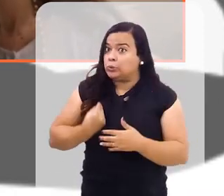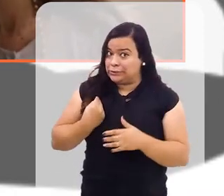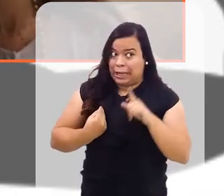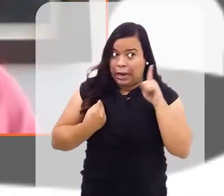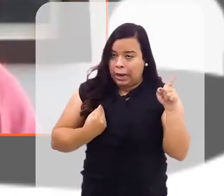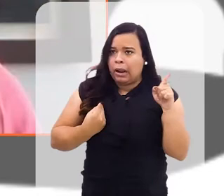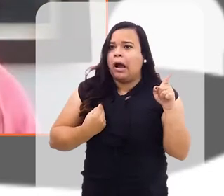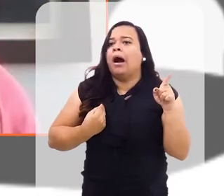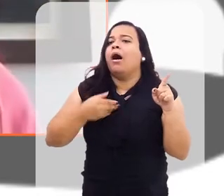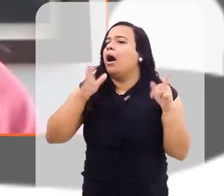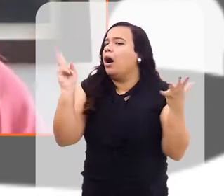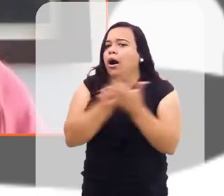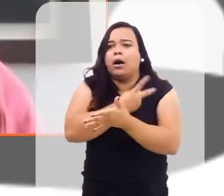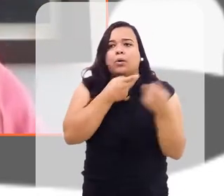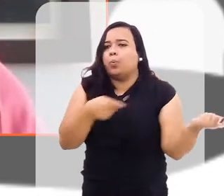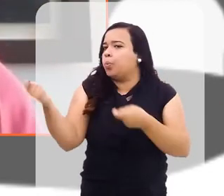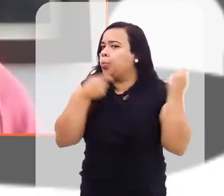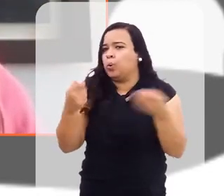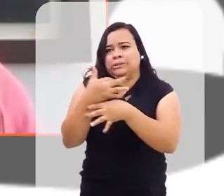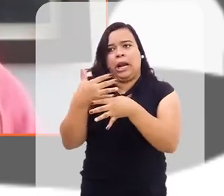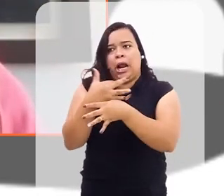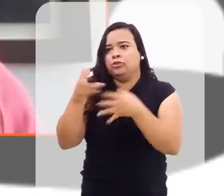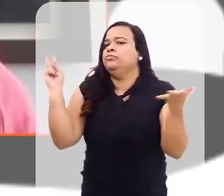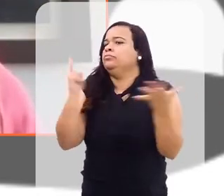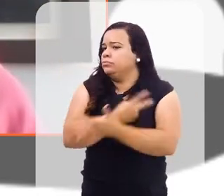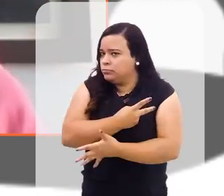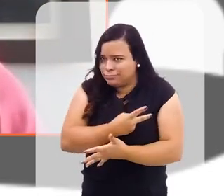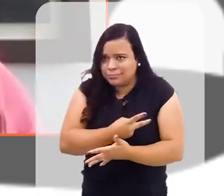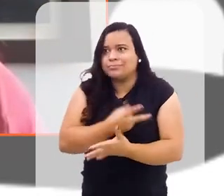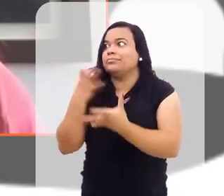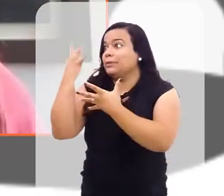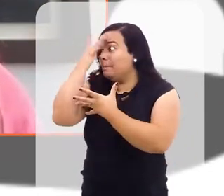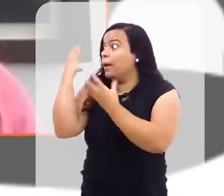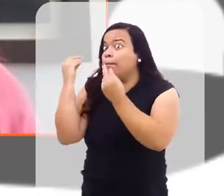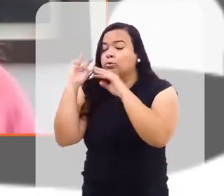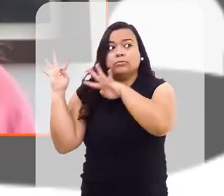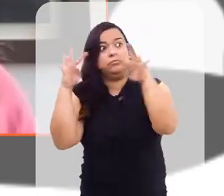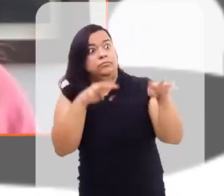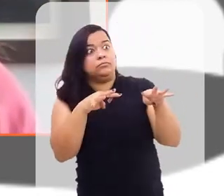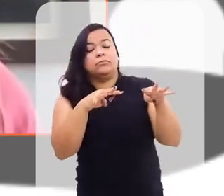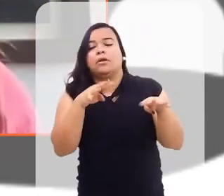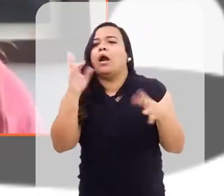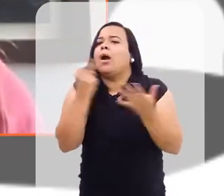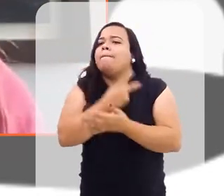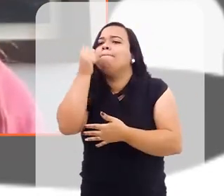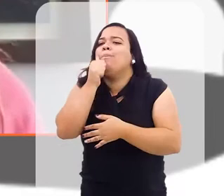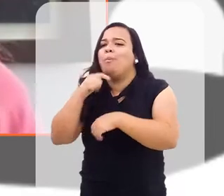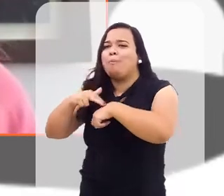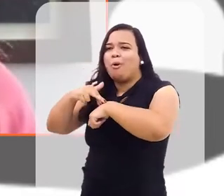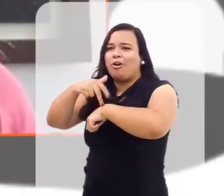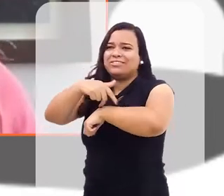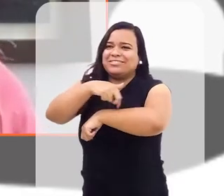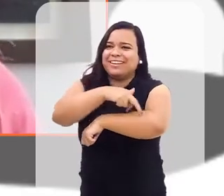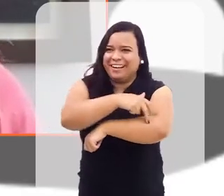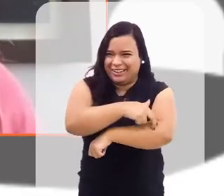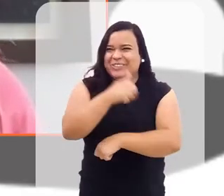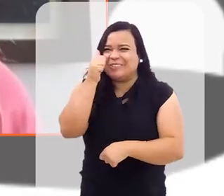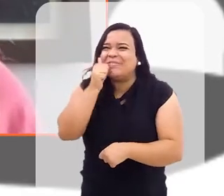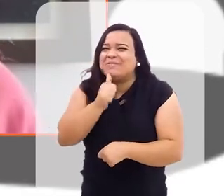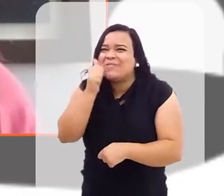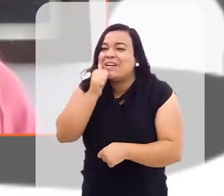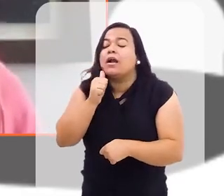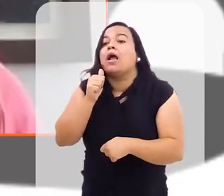né? Começou, tomou muita notoriedade quando uma modelo foi atacada por um